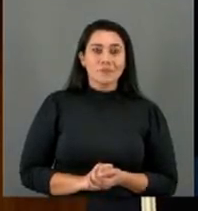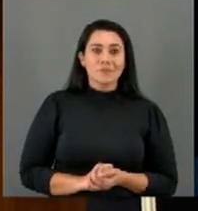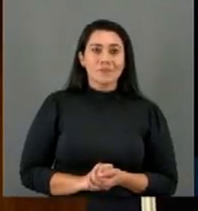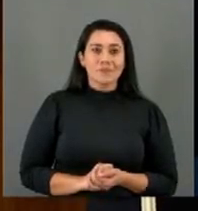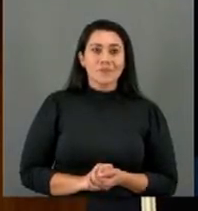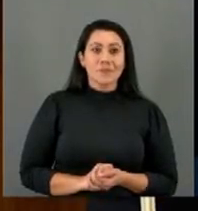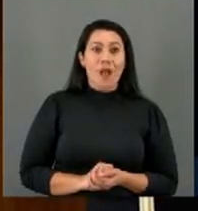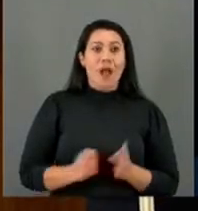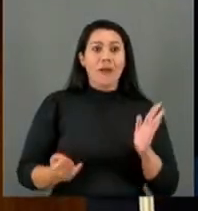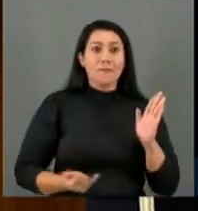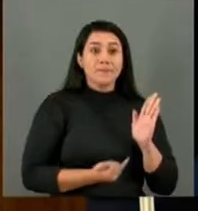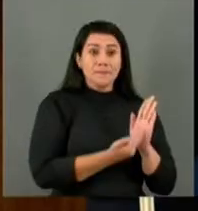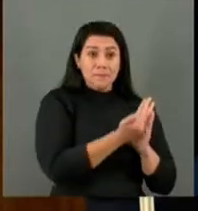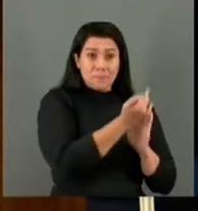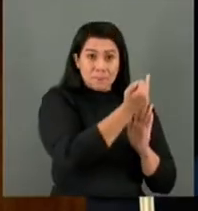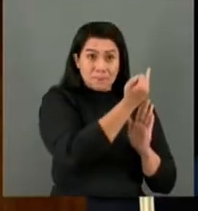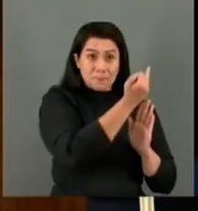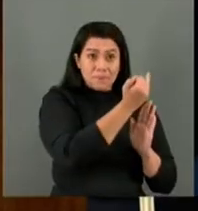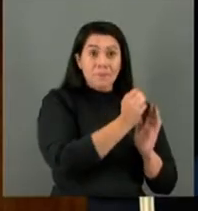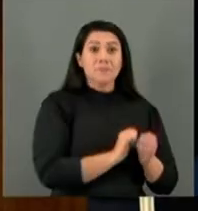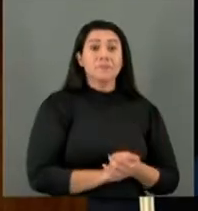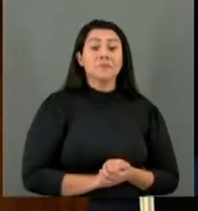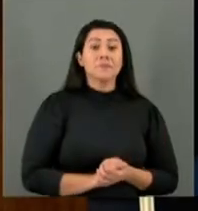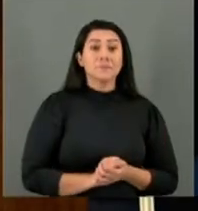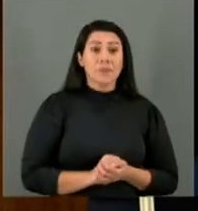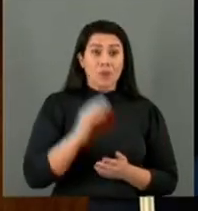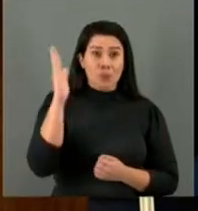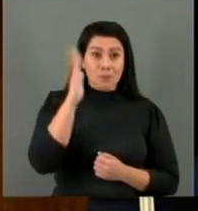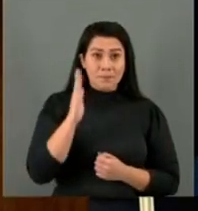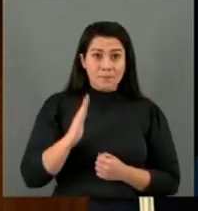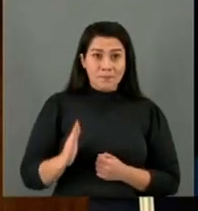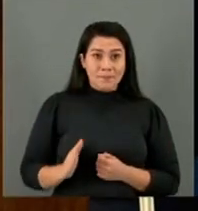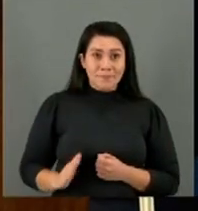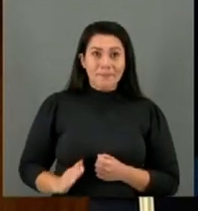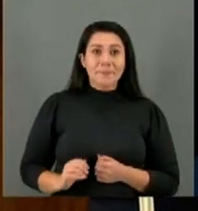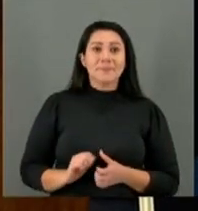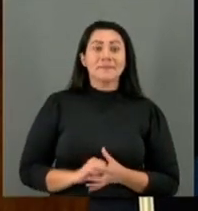A inflação no Brasil,